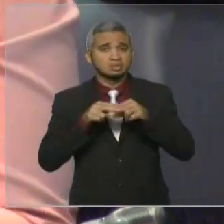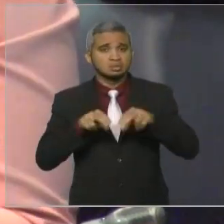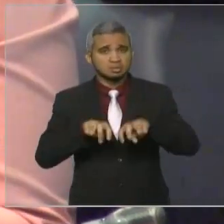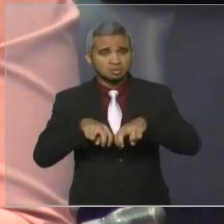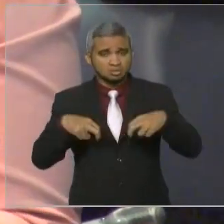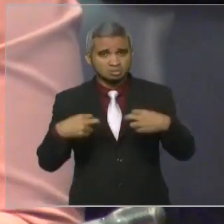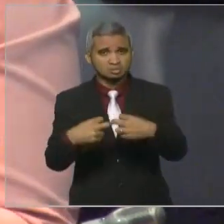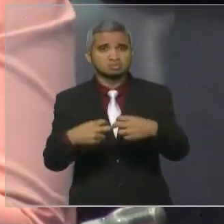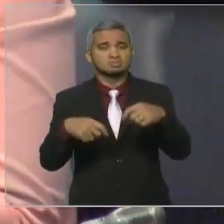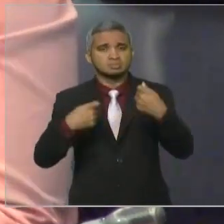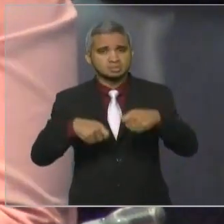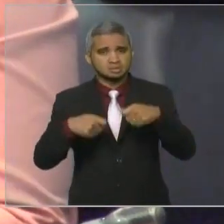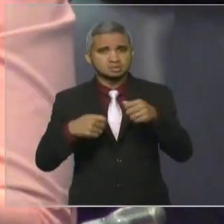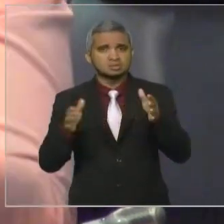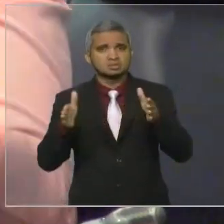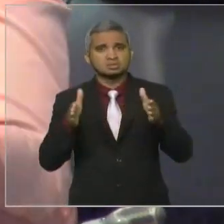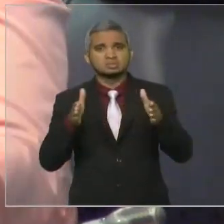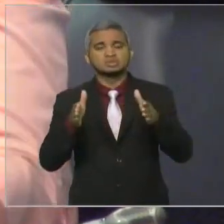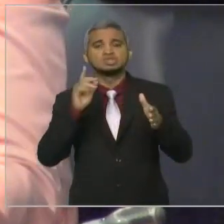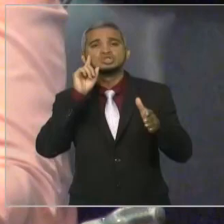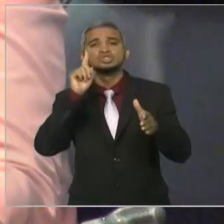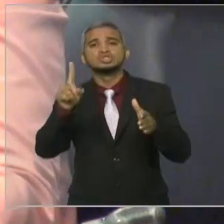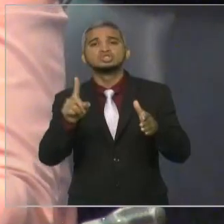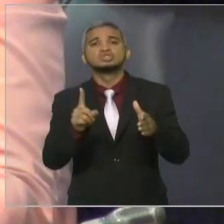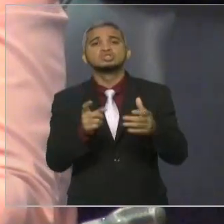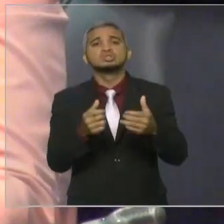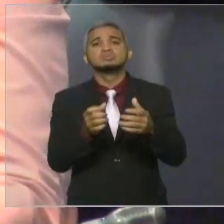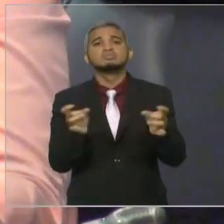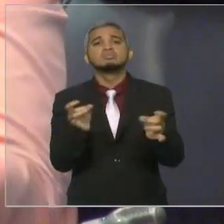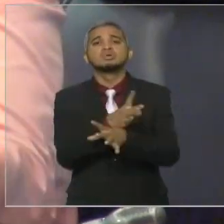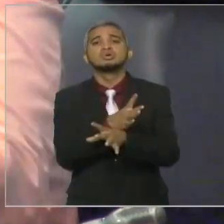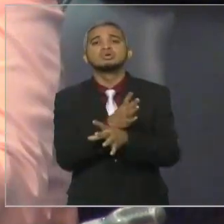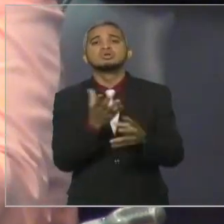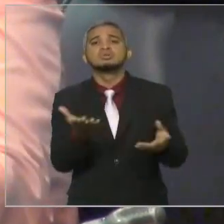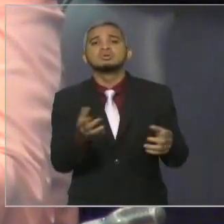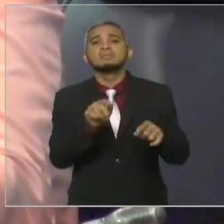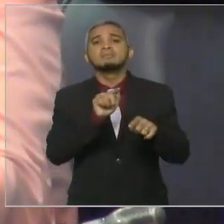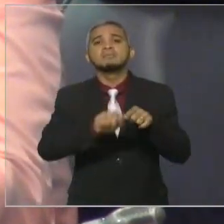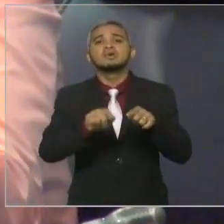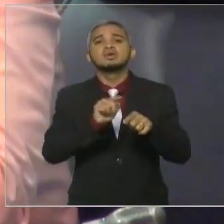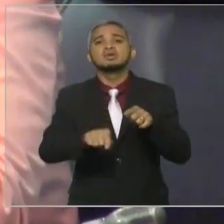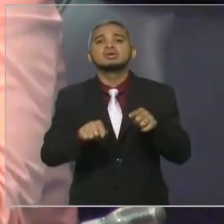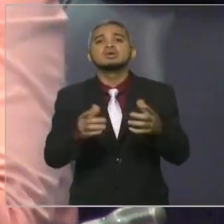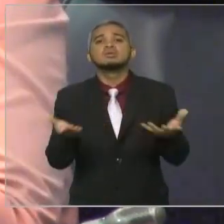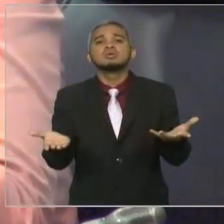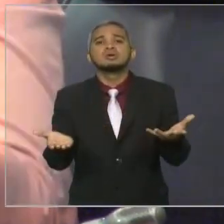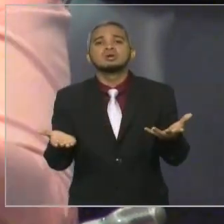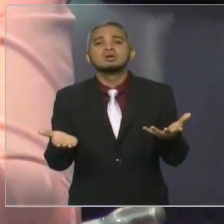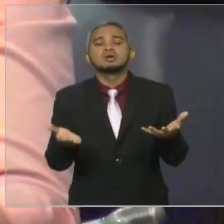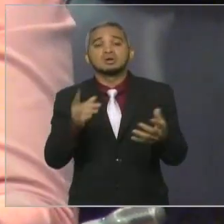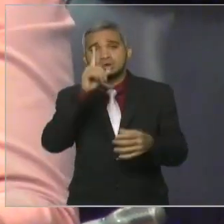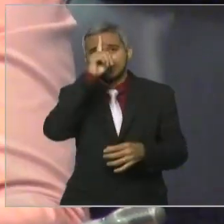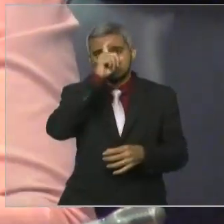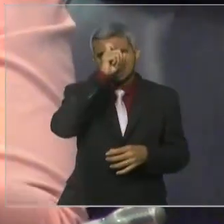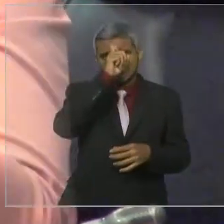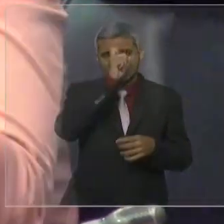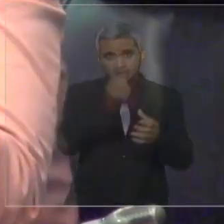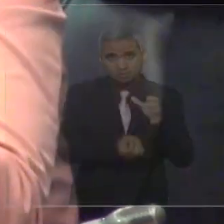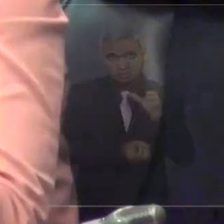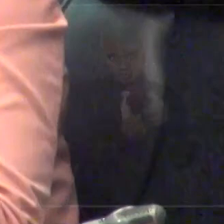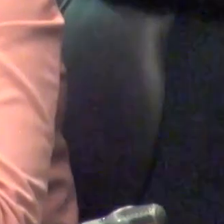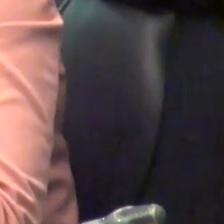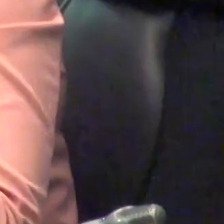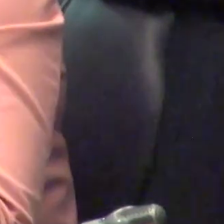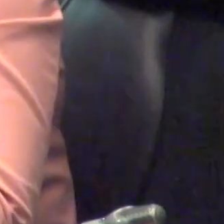dos prazos, se vai entregar o centro de hemodiário de Pinheiro, mas quando? Porque o hospital foi entregue em 2015. Teve